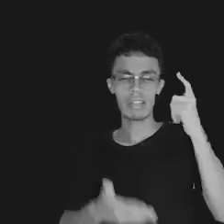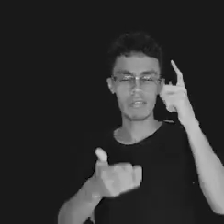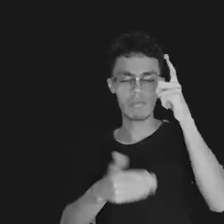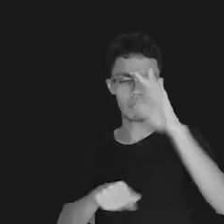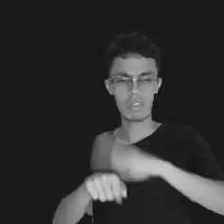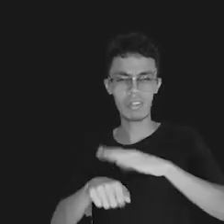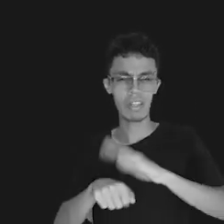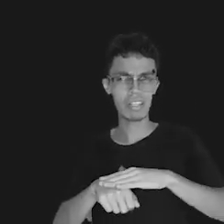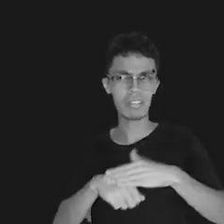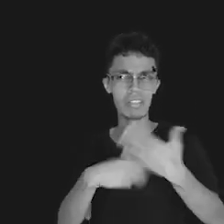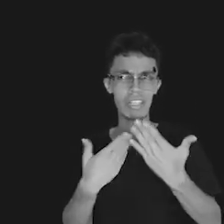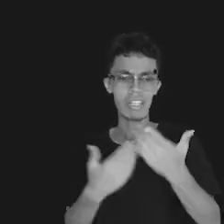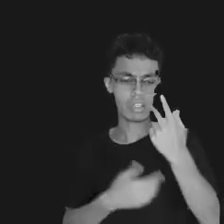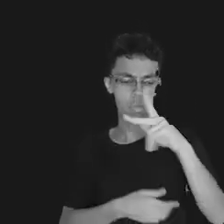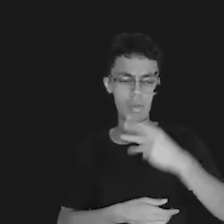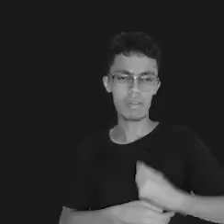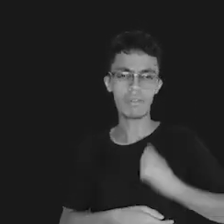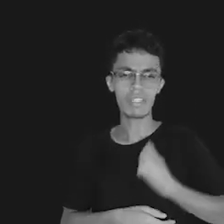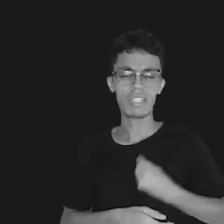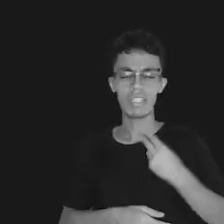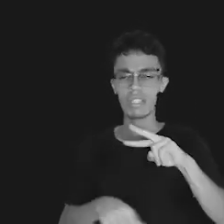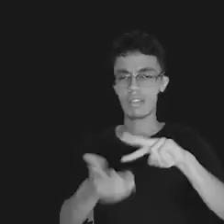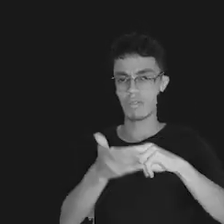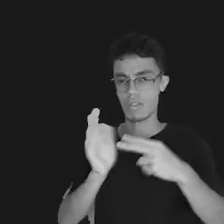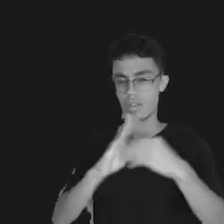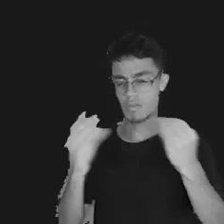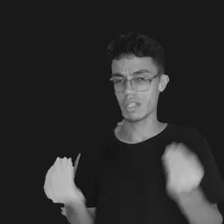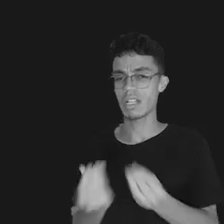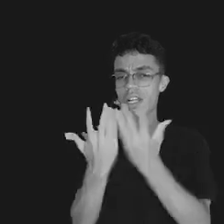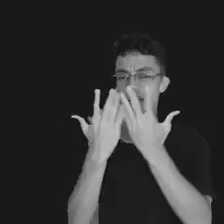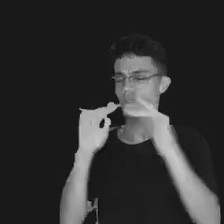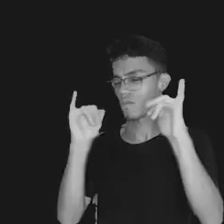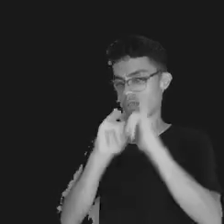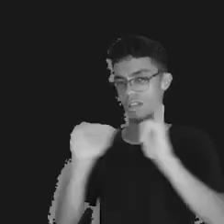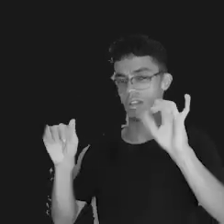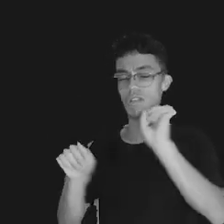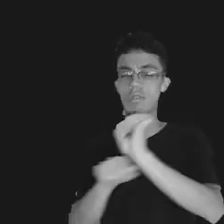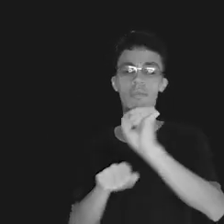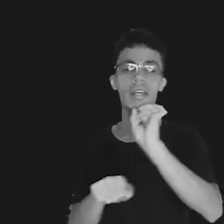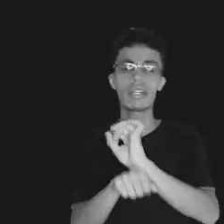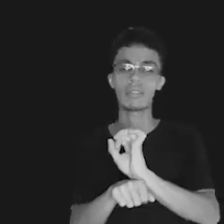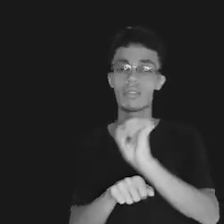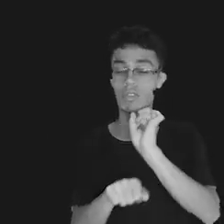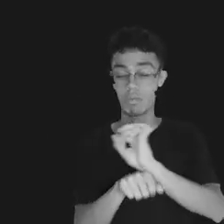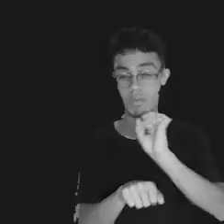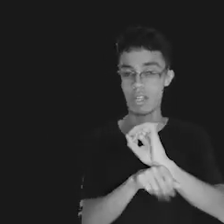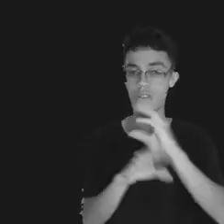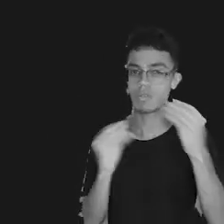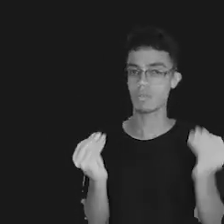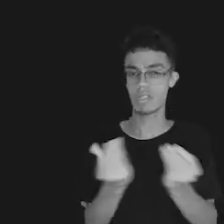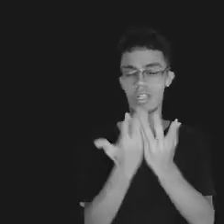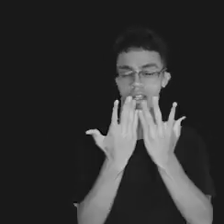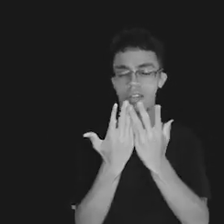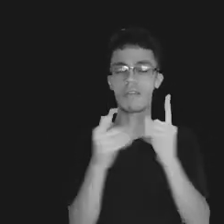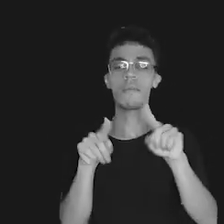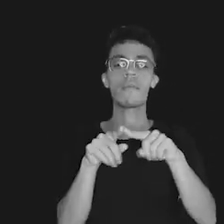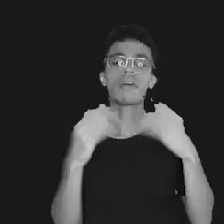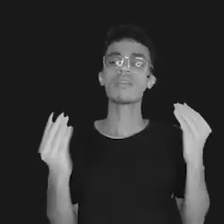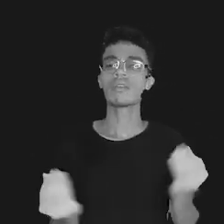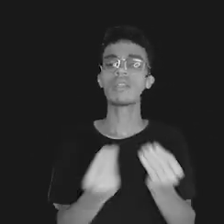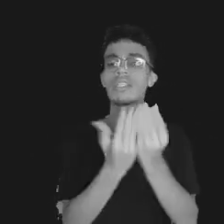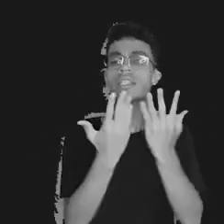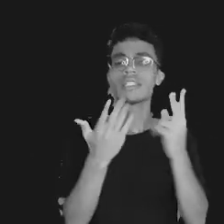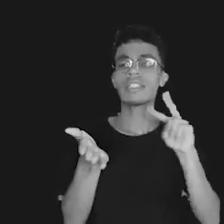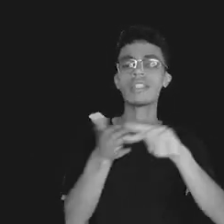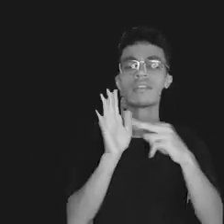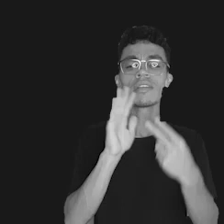milagre a vossa verdade? Não disse assim. Disse que ficava à espera do milagre. Mas o milagre, para